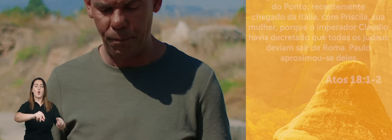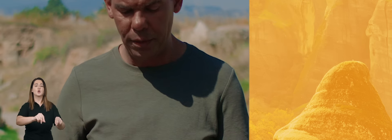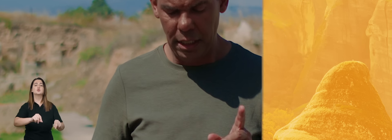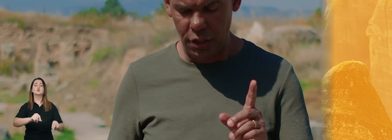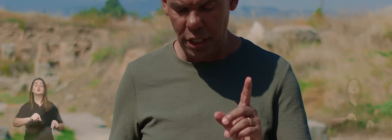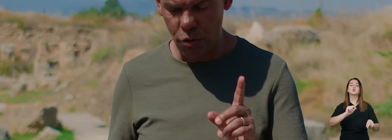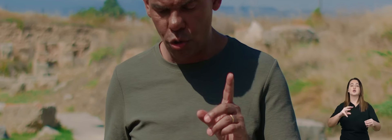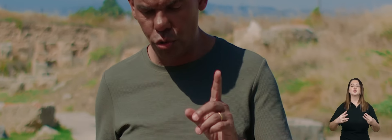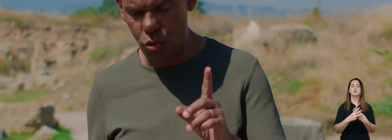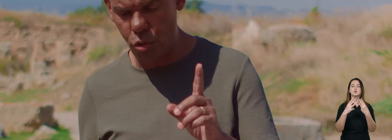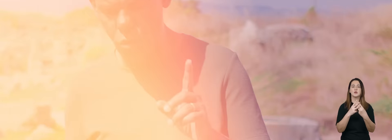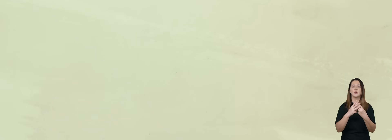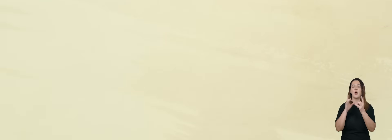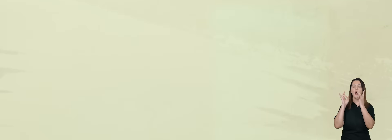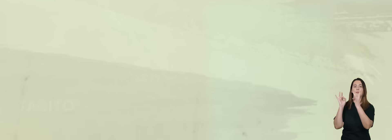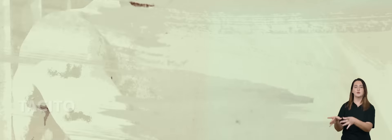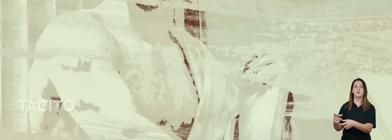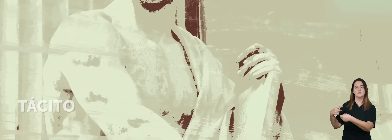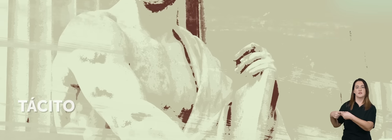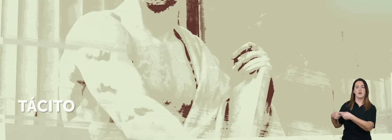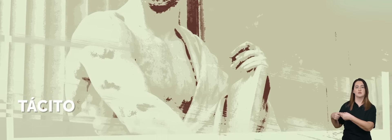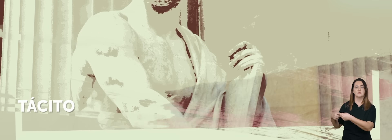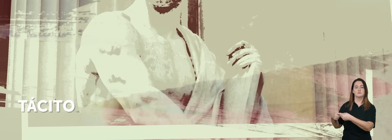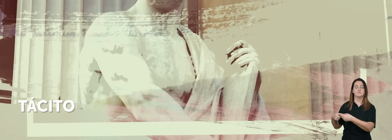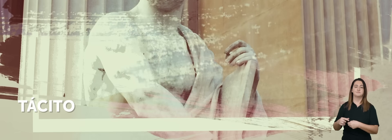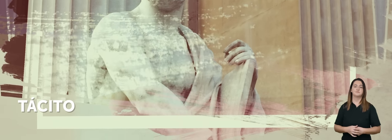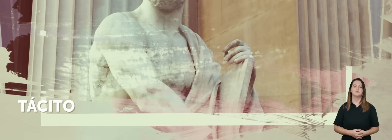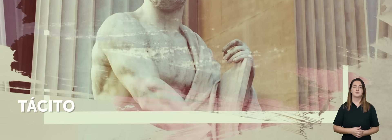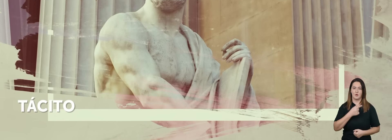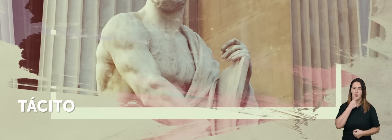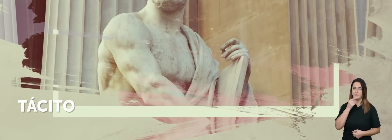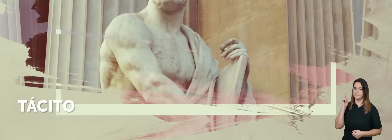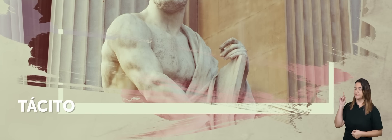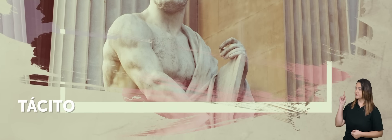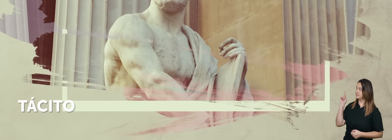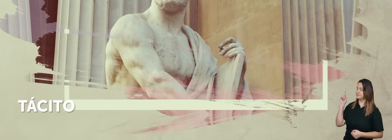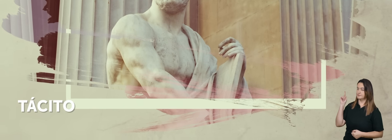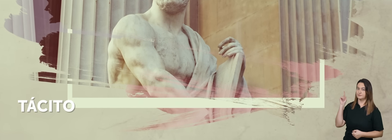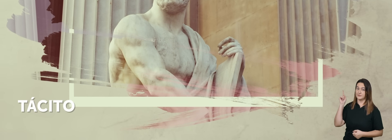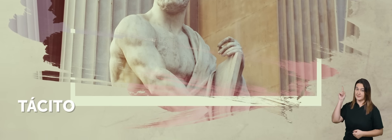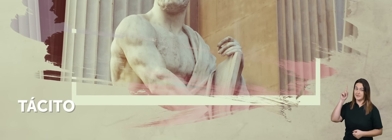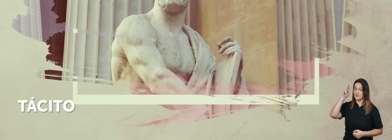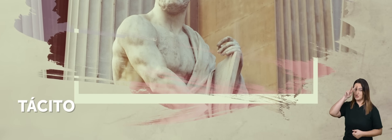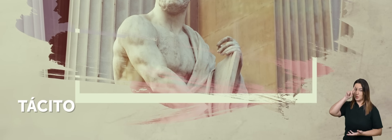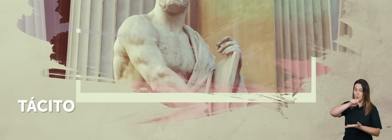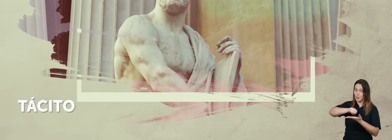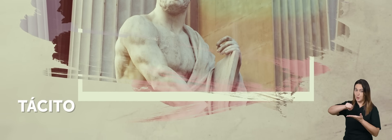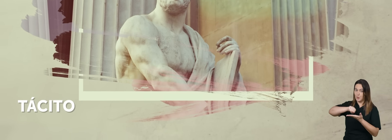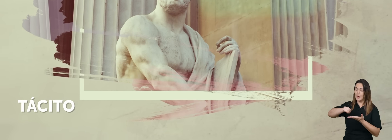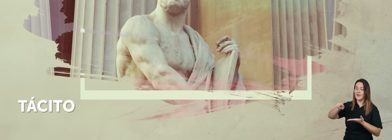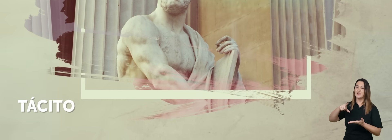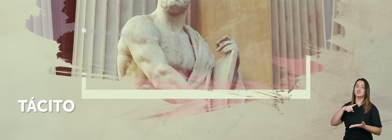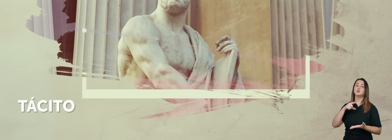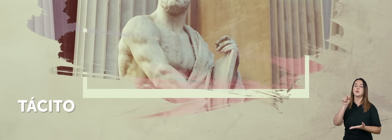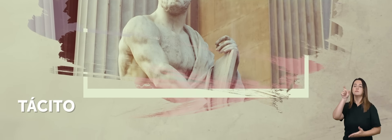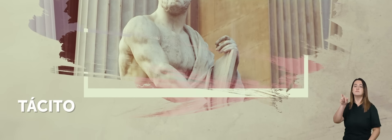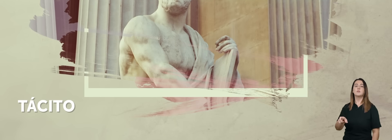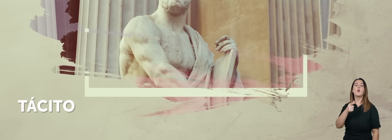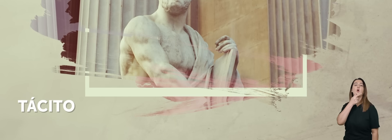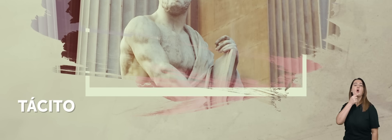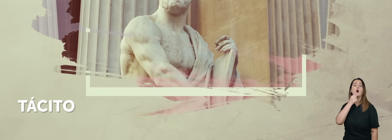nota. De acordo com o escritor Tácito, houve um decreto de Cláudio que expulsou os judeus